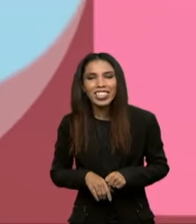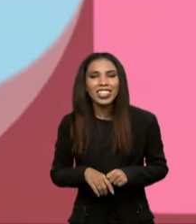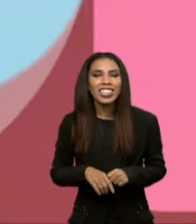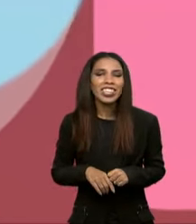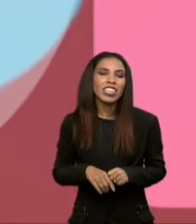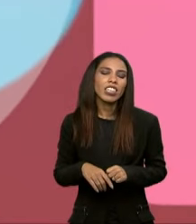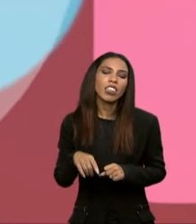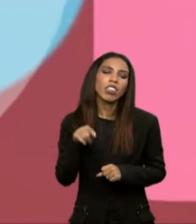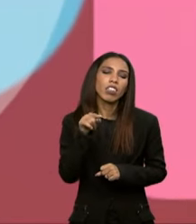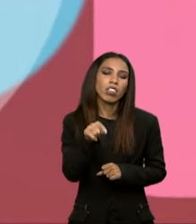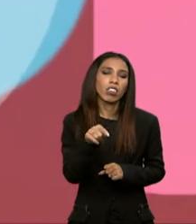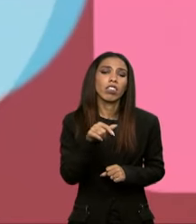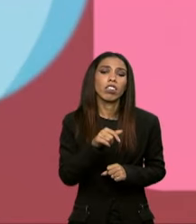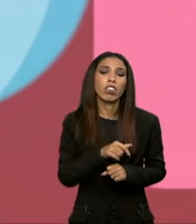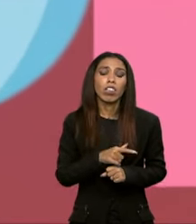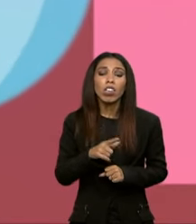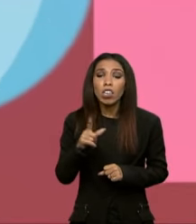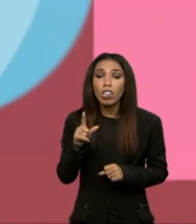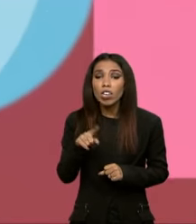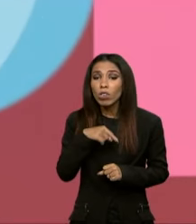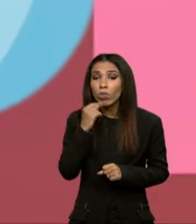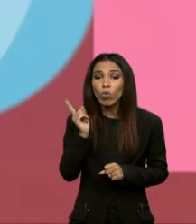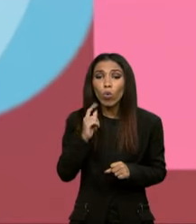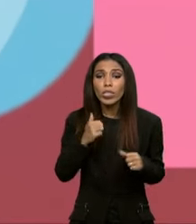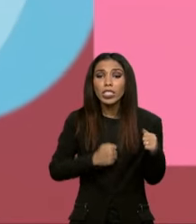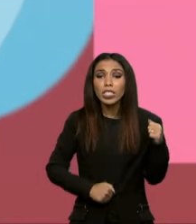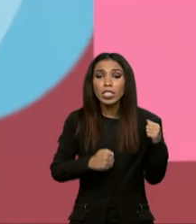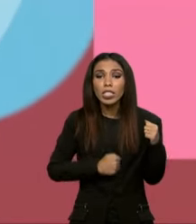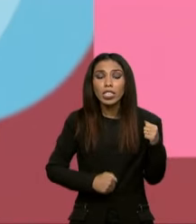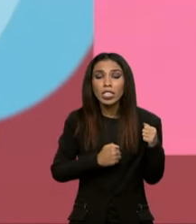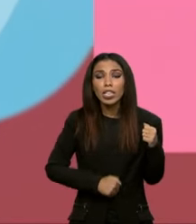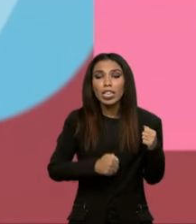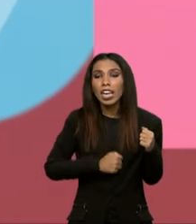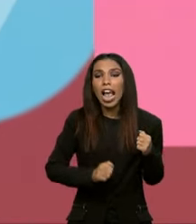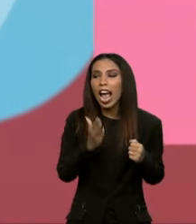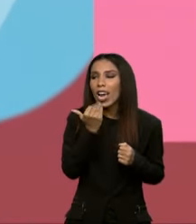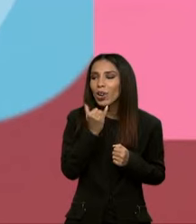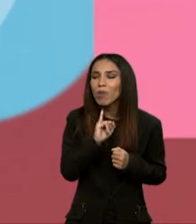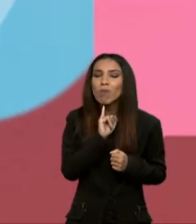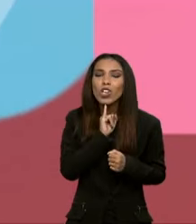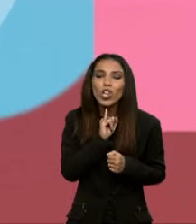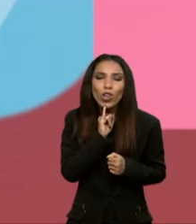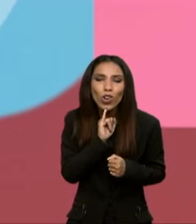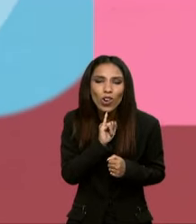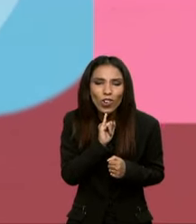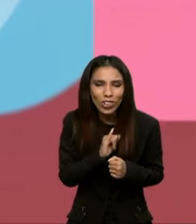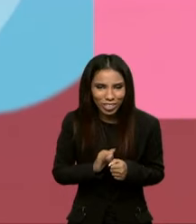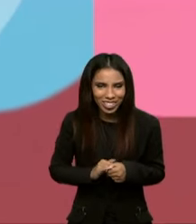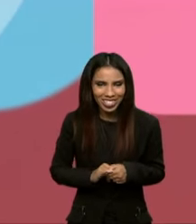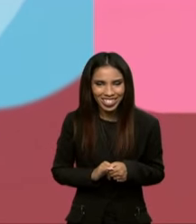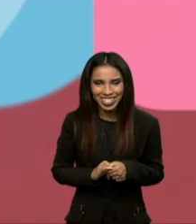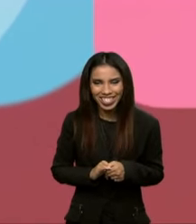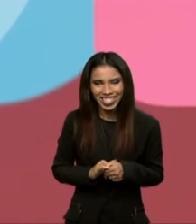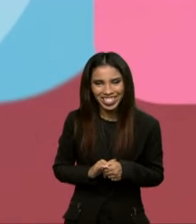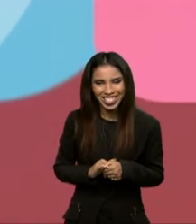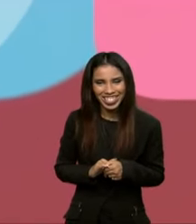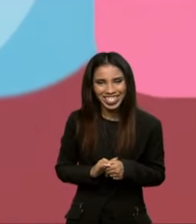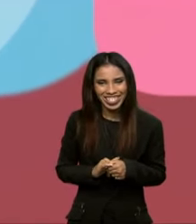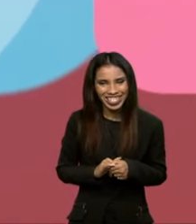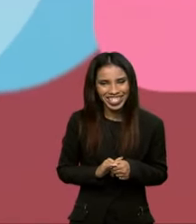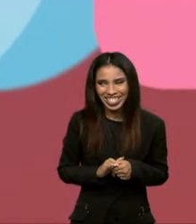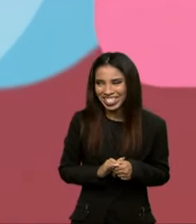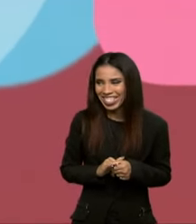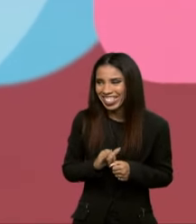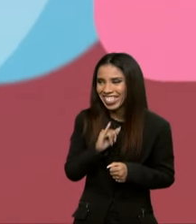Ah, nessa época ele não tava conseguindo evacuar. E aí ele comia iogurte. Oh, com probióticos.